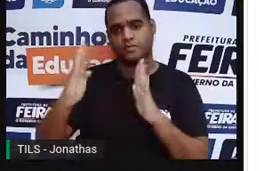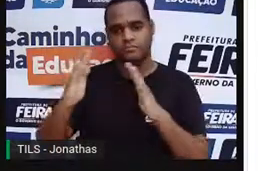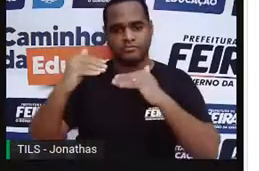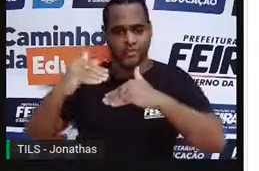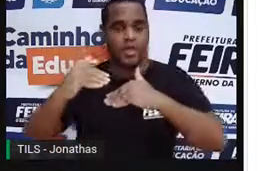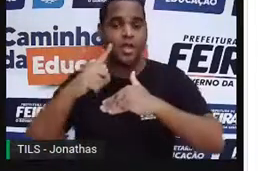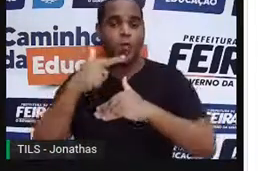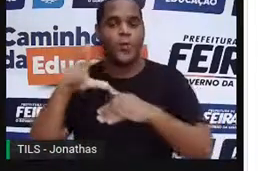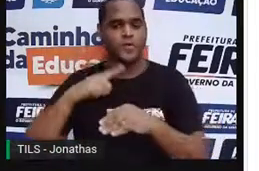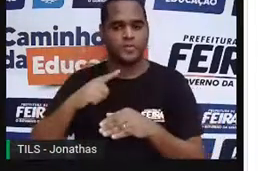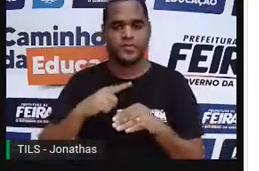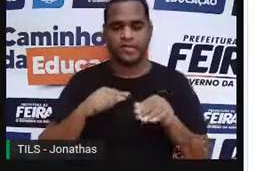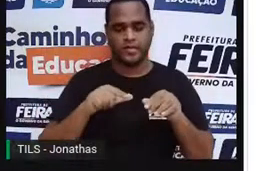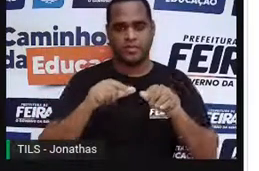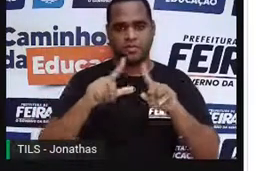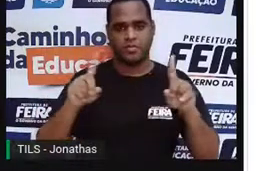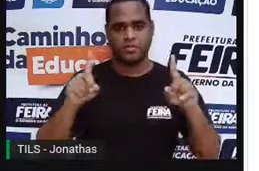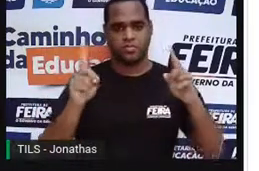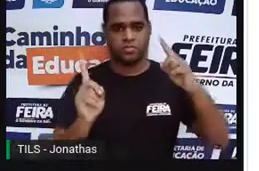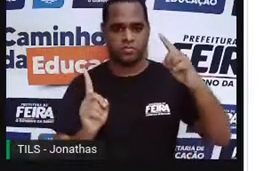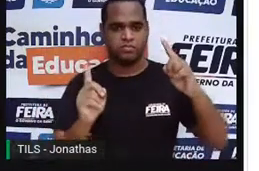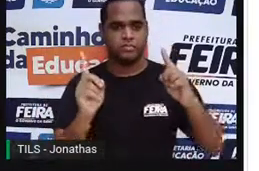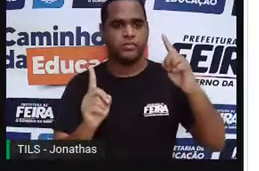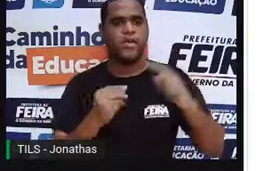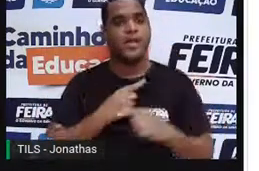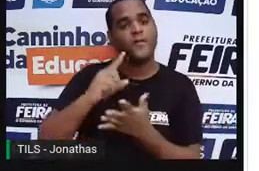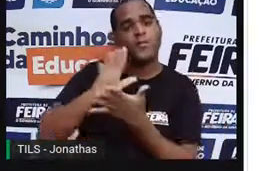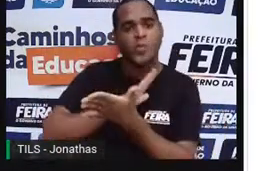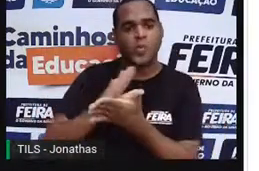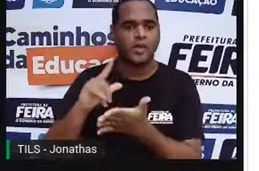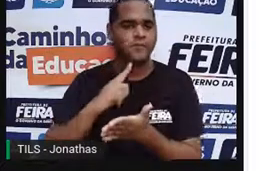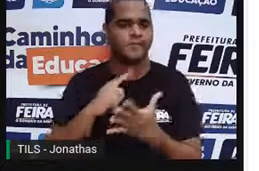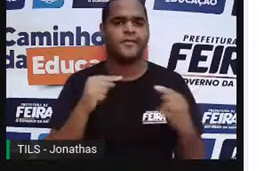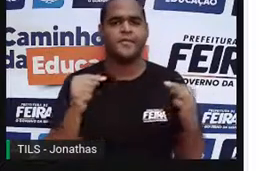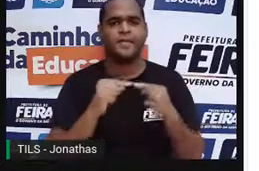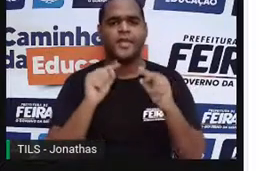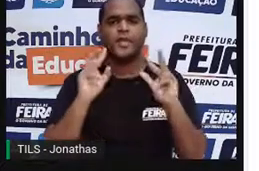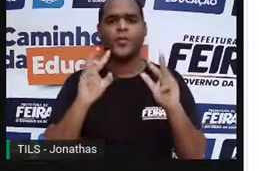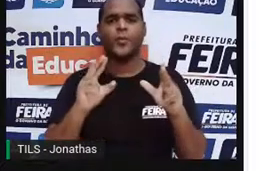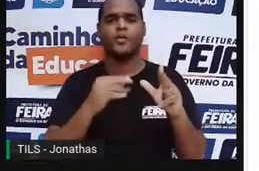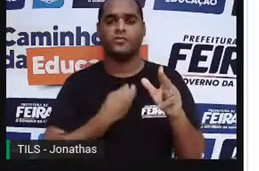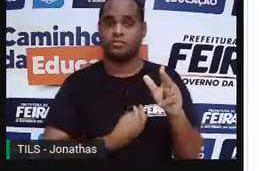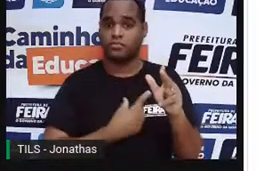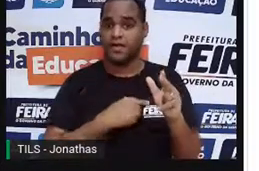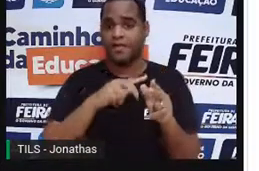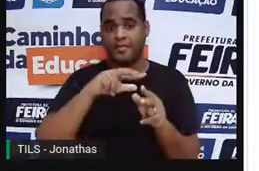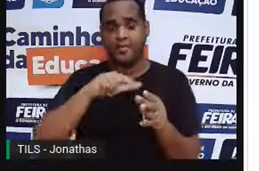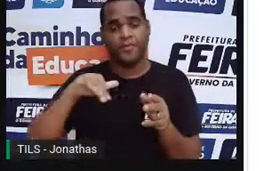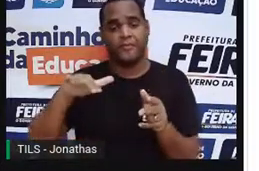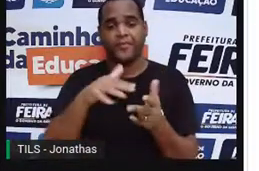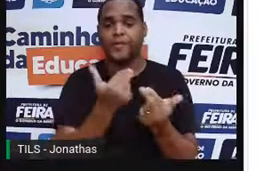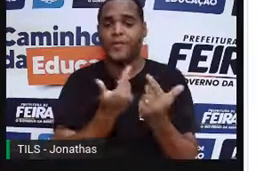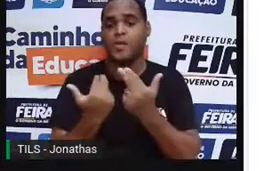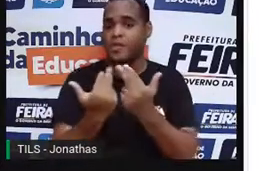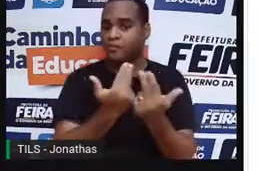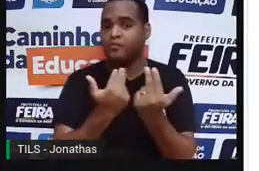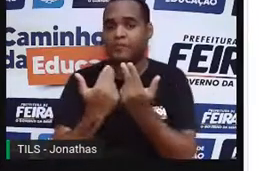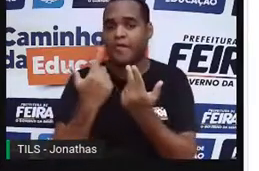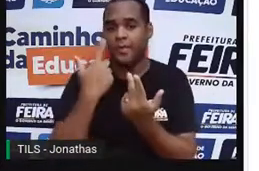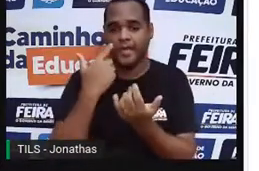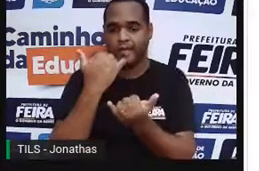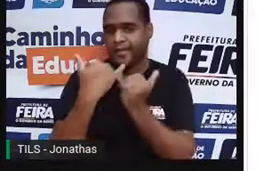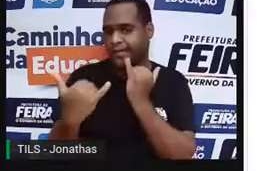e a área de um paralelogramo qualquer é o mesmo jeito a mesma maneira